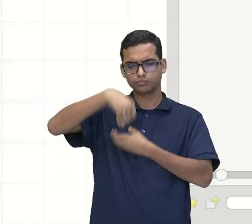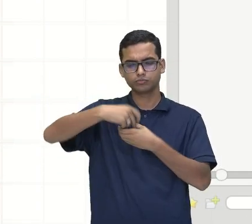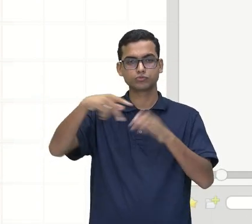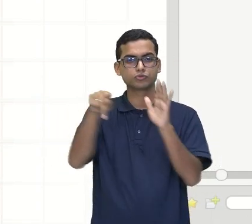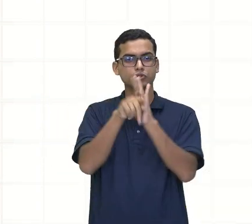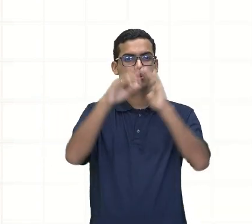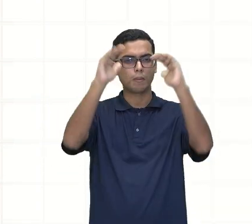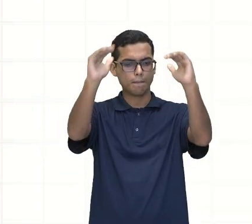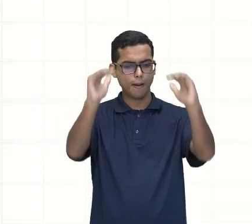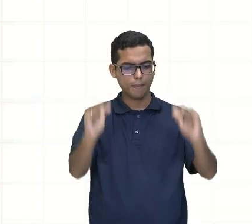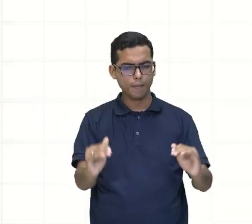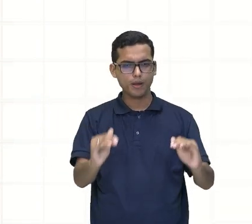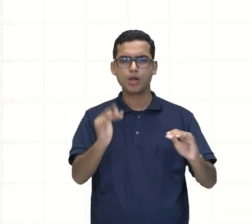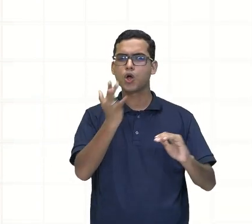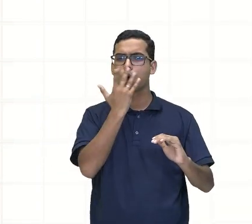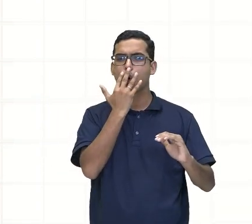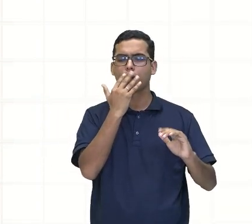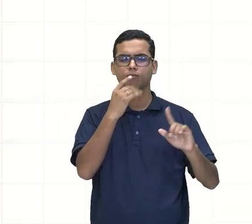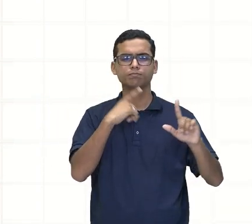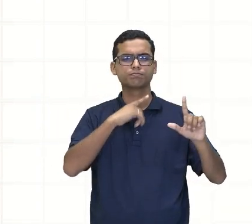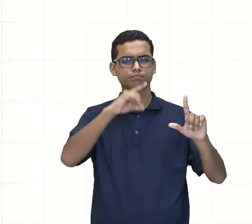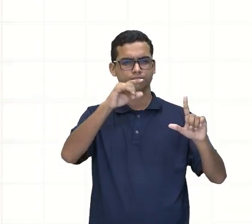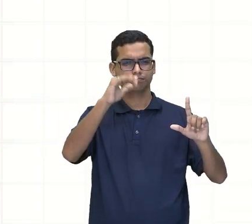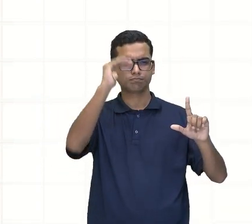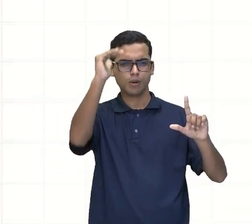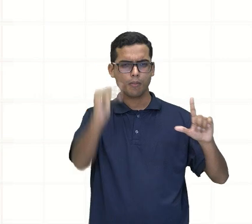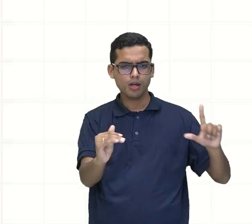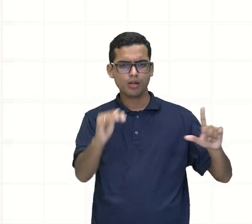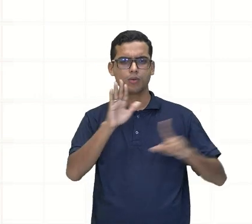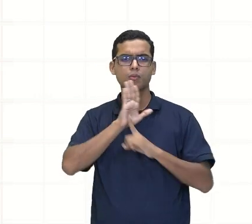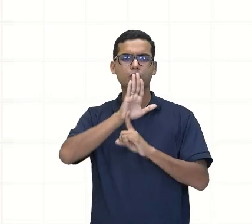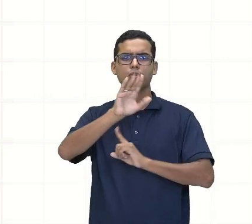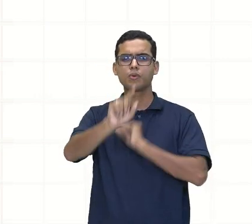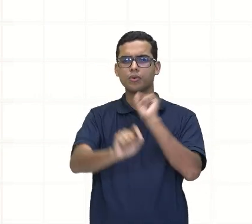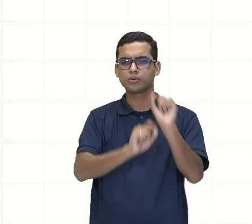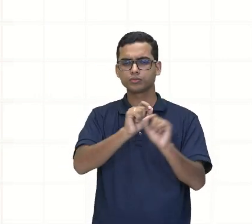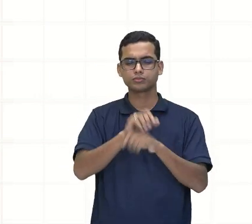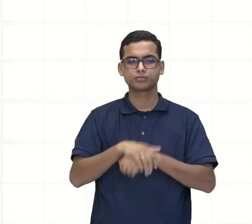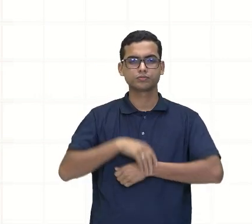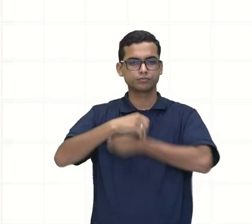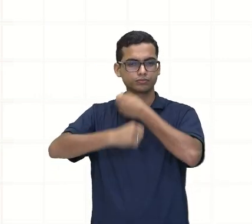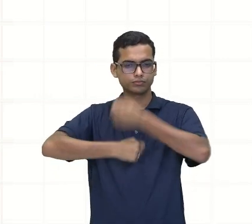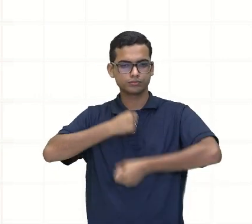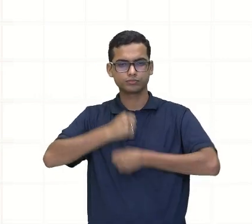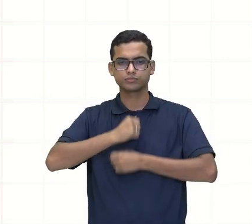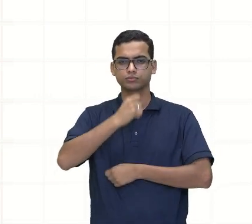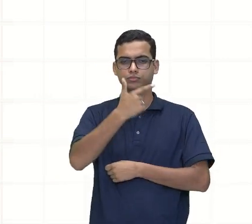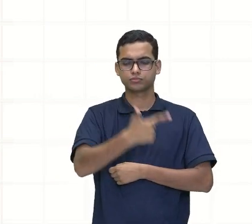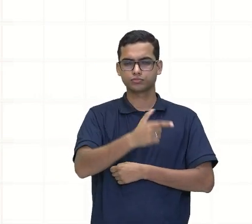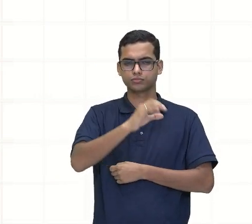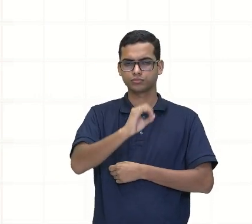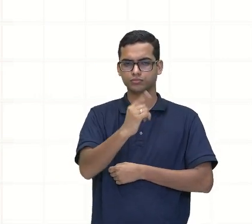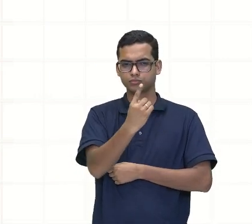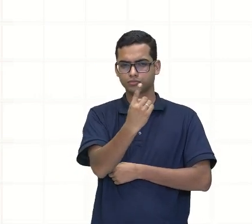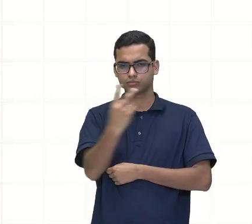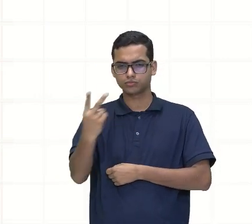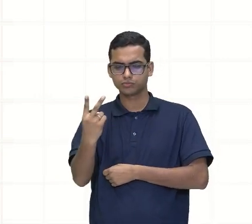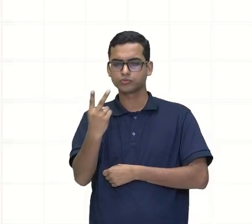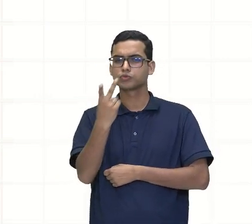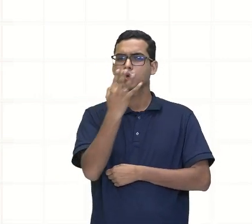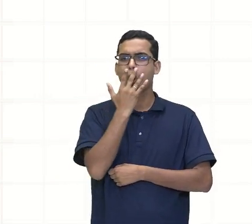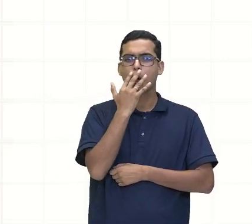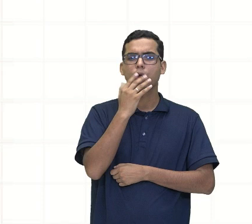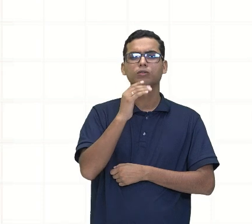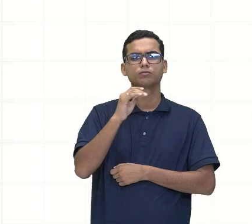uma dessas cores, ela vai indicar para a gente, olha, bem aqui, o ano de 2012, que é essa tonalidade mais